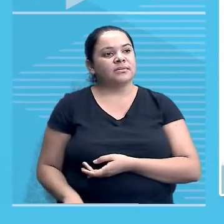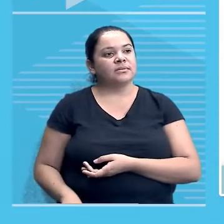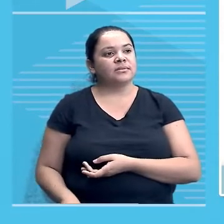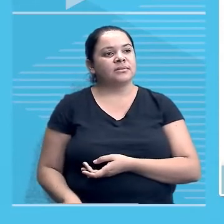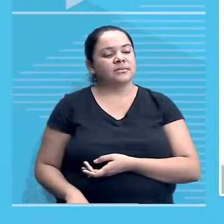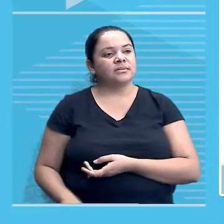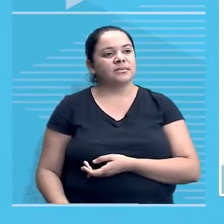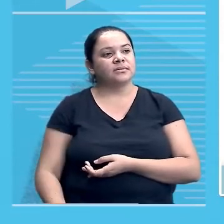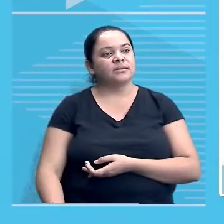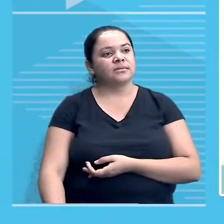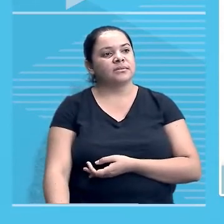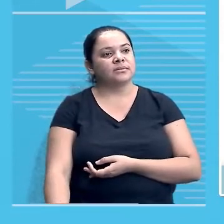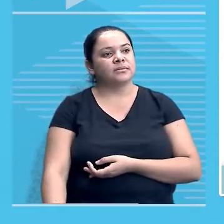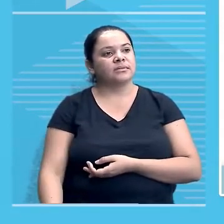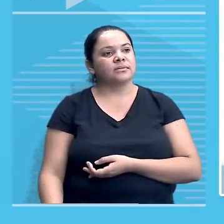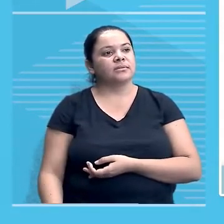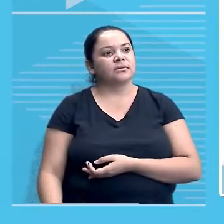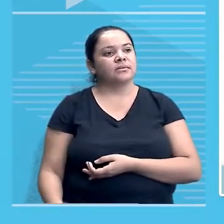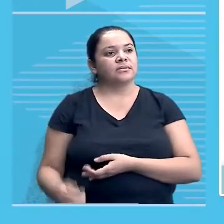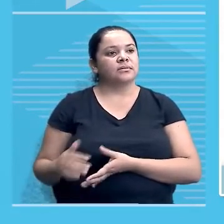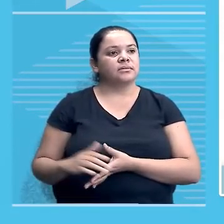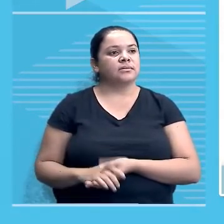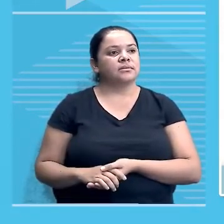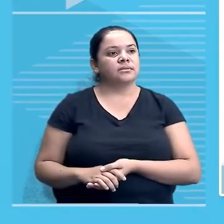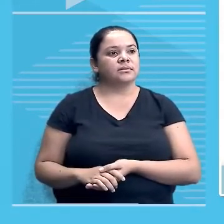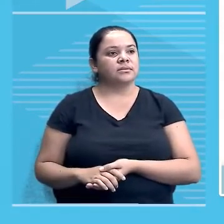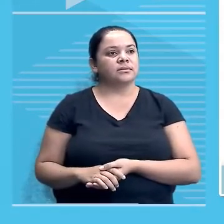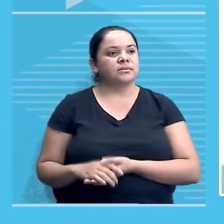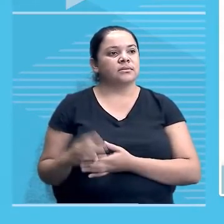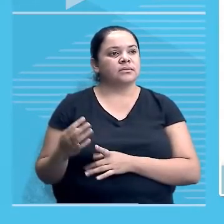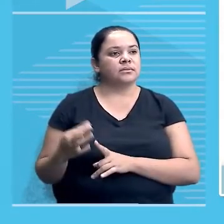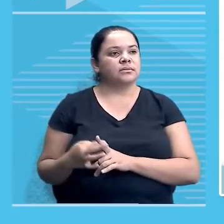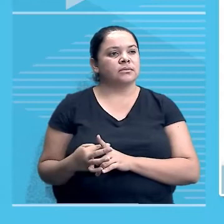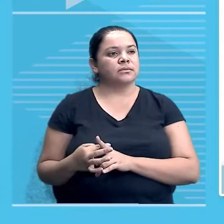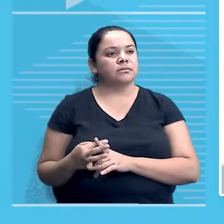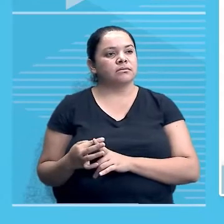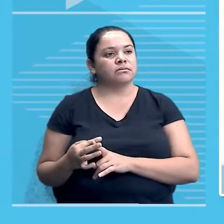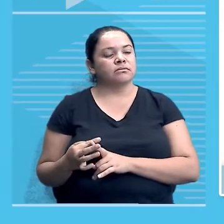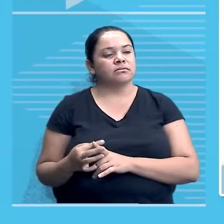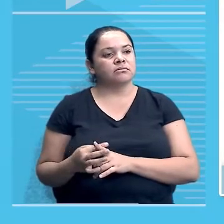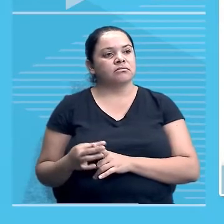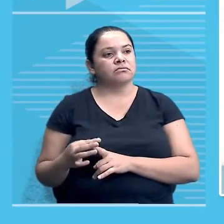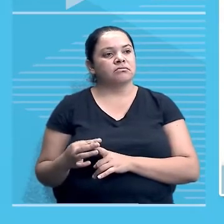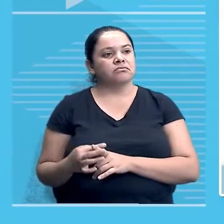com uma taxa constante de 50 calorias por minuto,